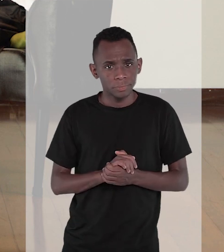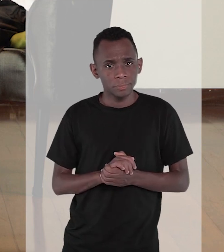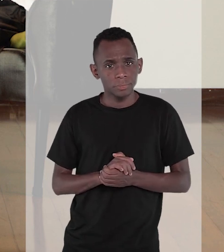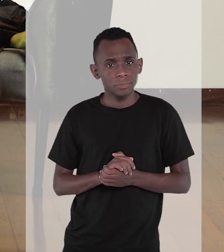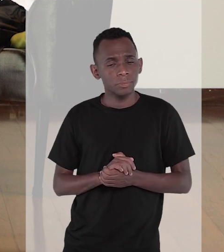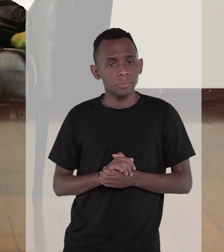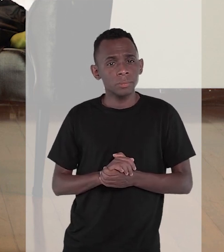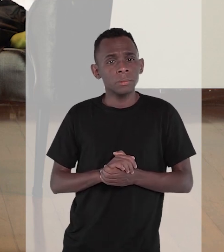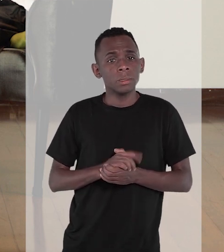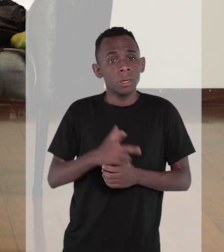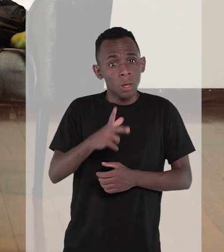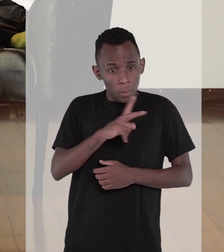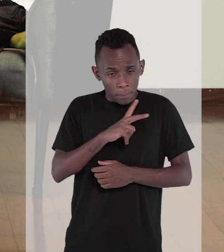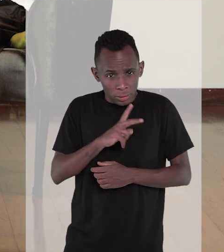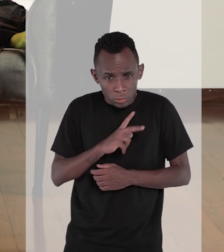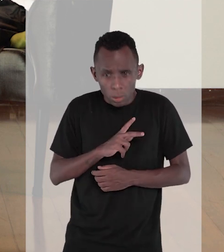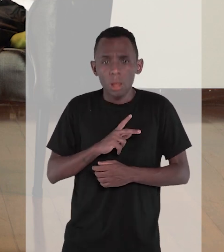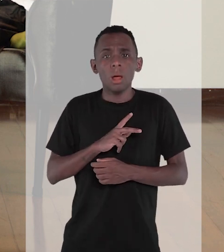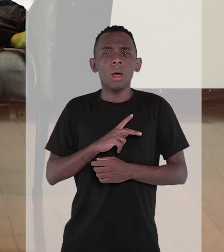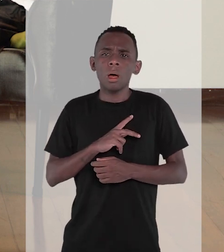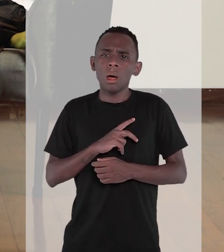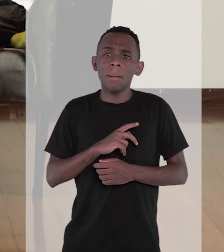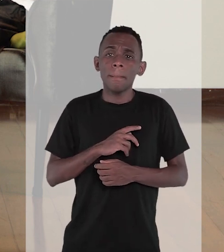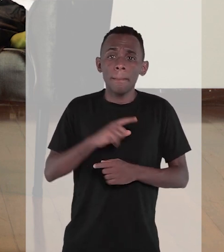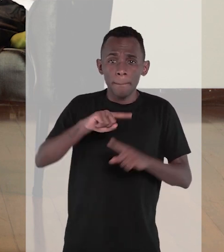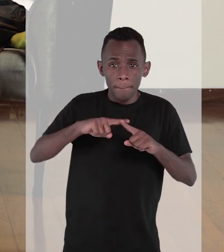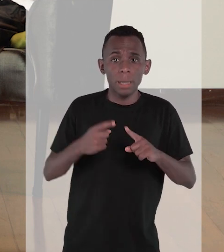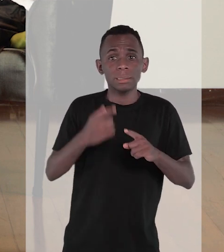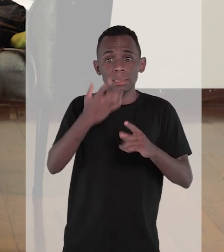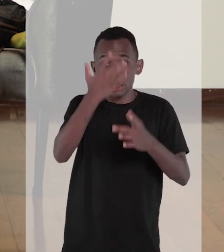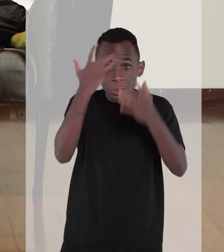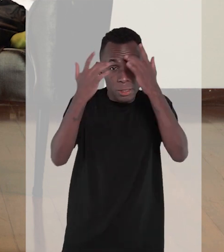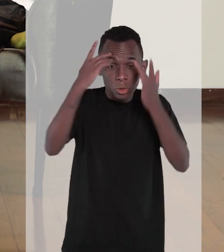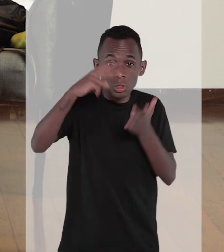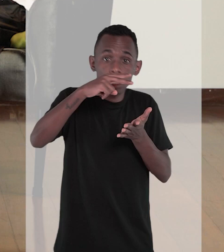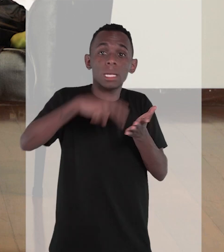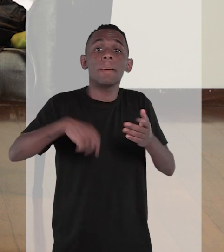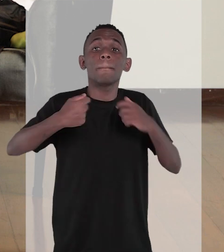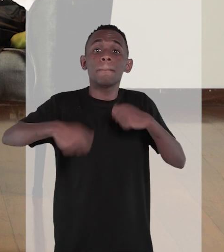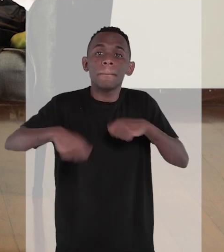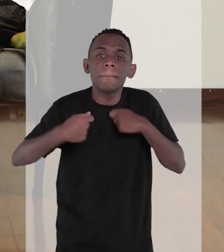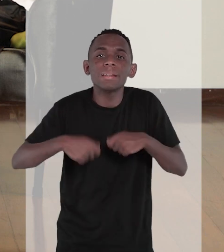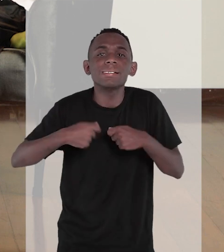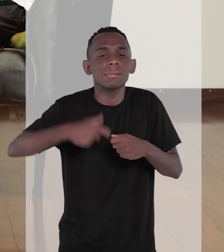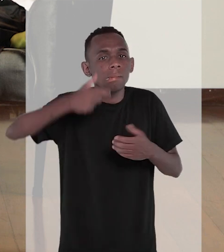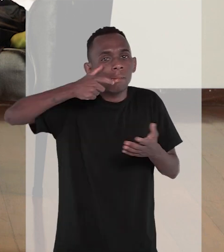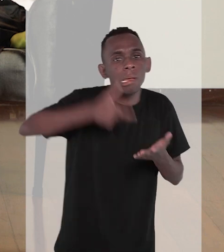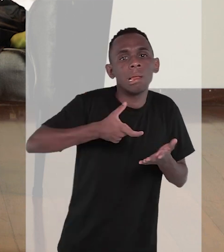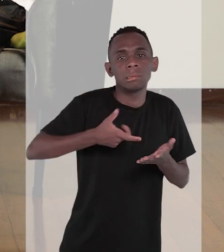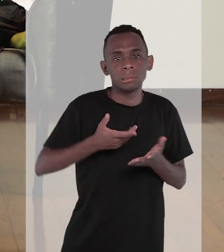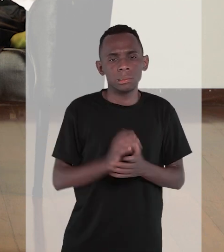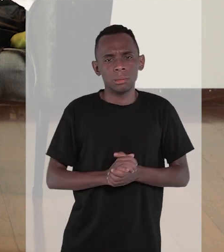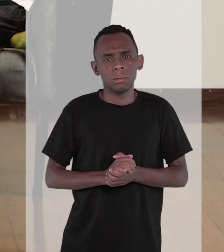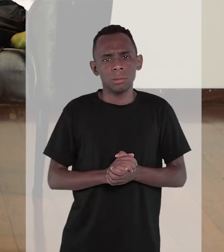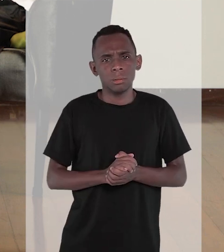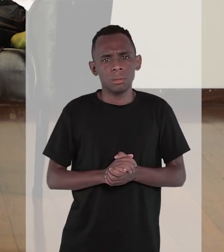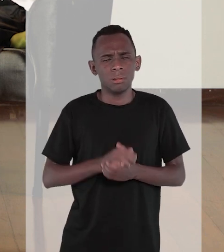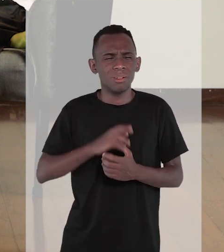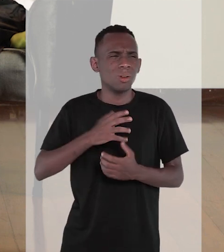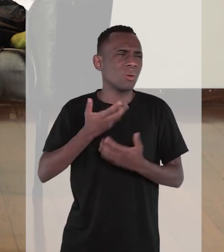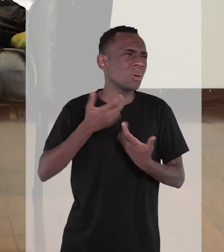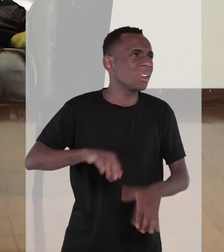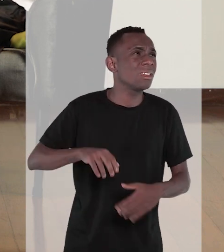de ser pessoal num nível que possa ser interessante para os outros, não só para mim. Eu não queria que o livro fosse